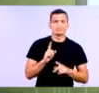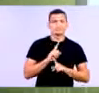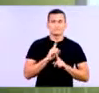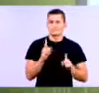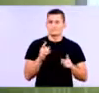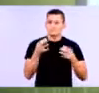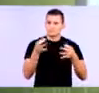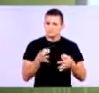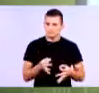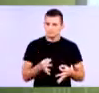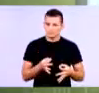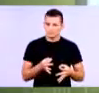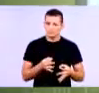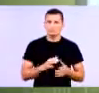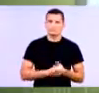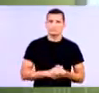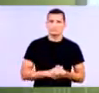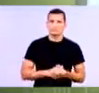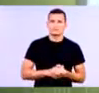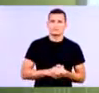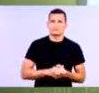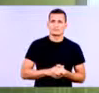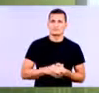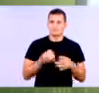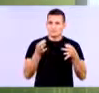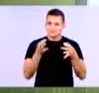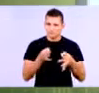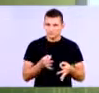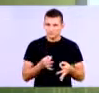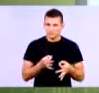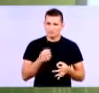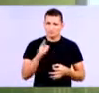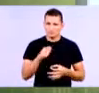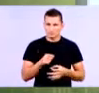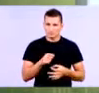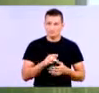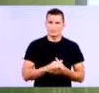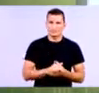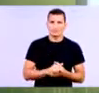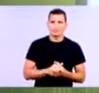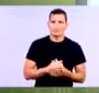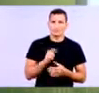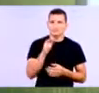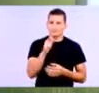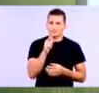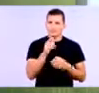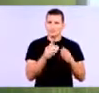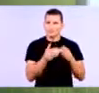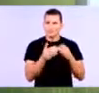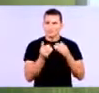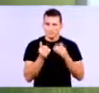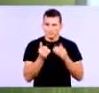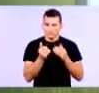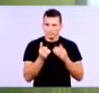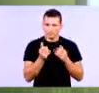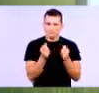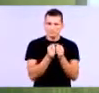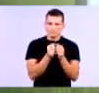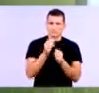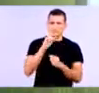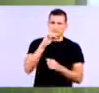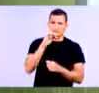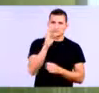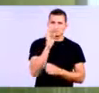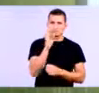correto. O mais indicado para essa situação é que você solicite junto à DTI